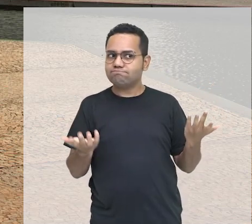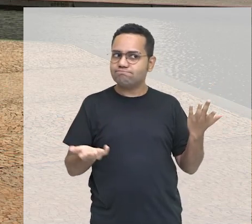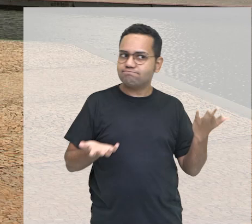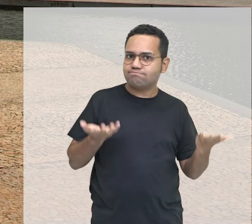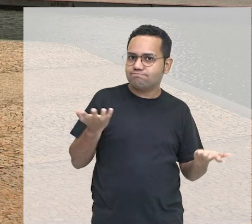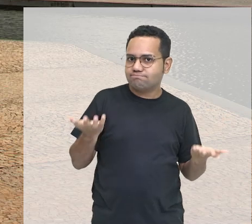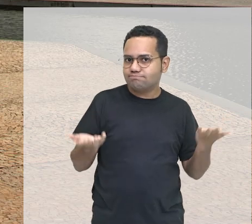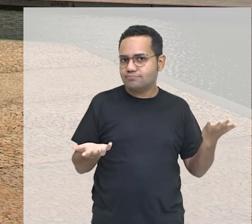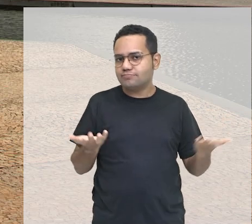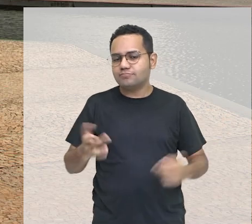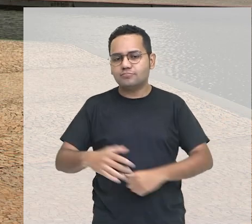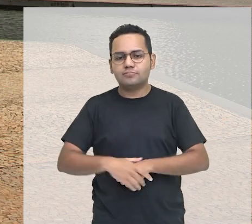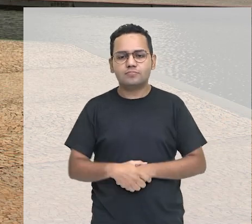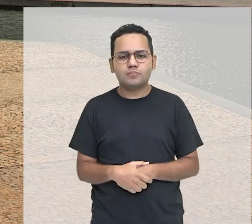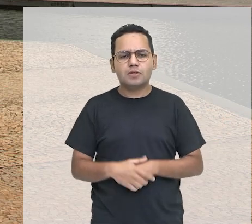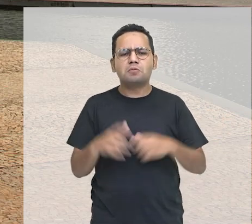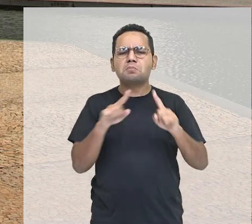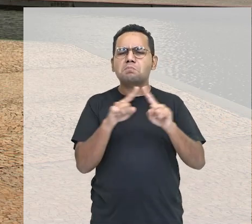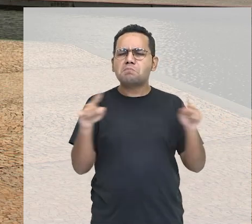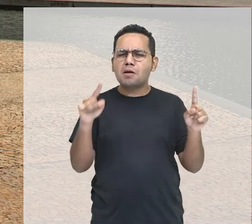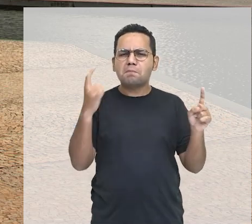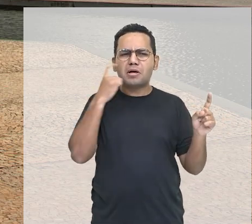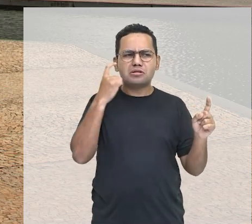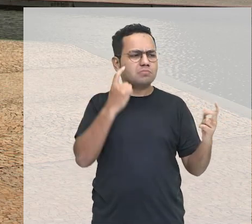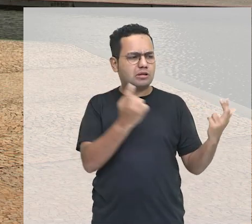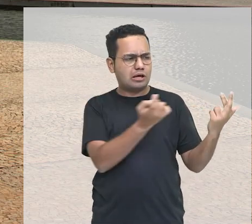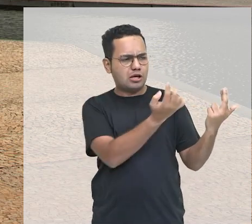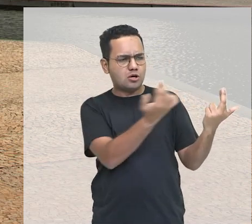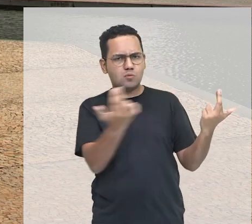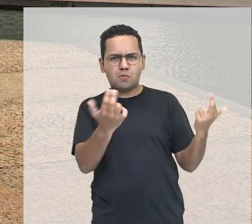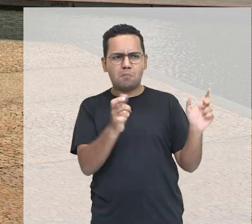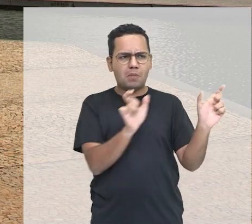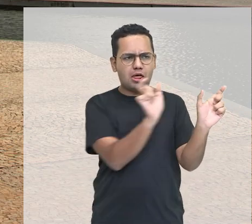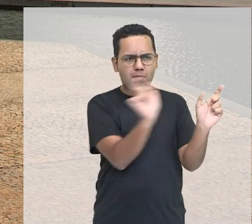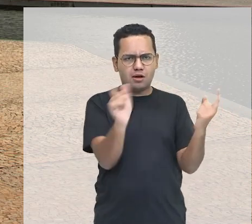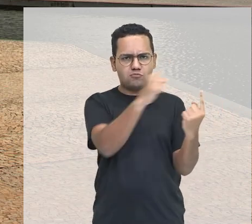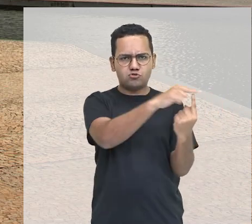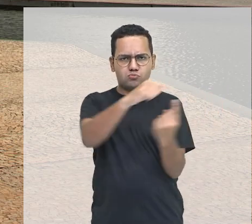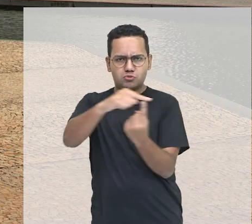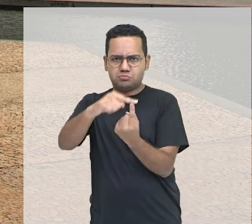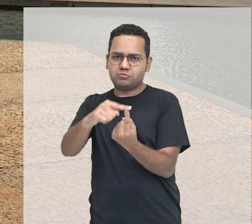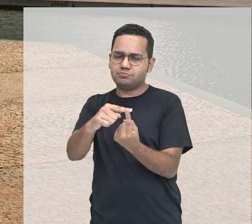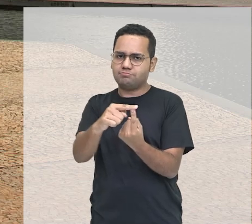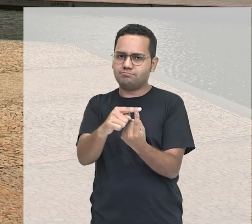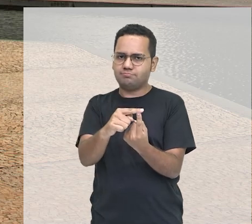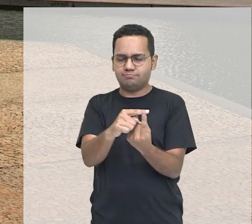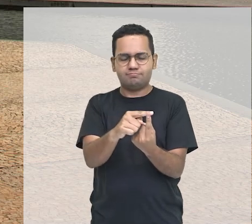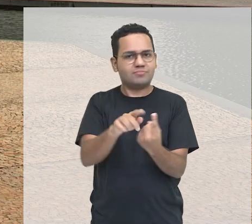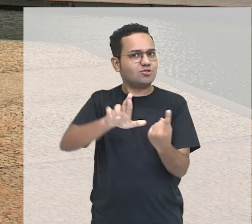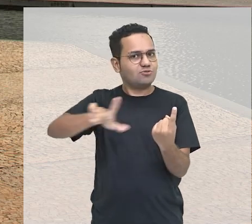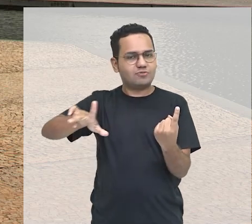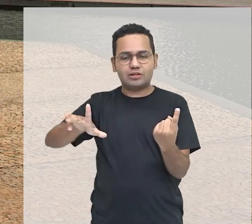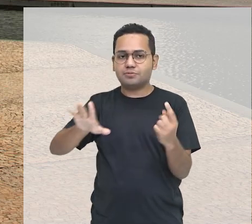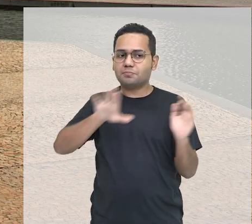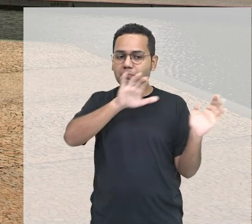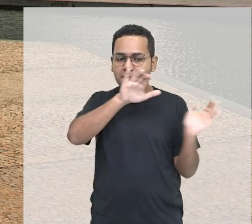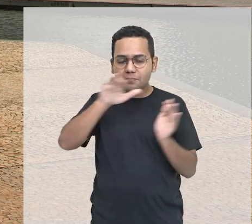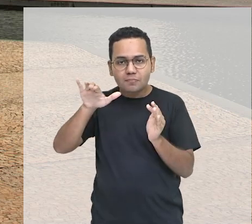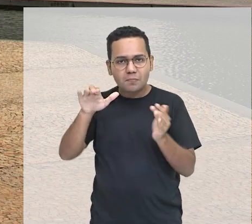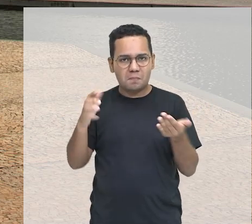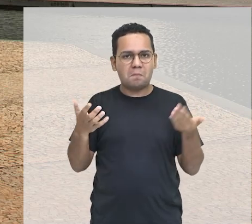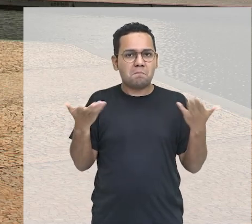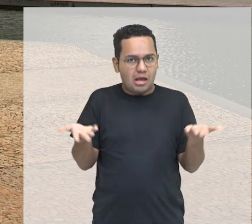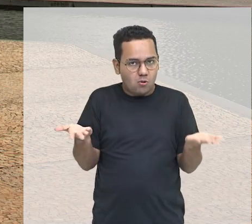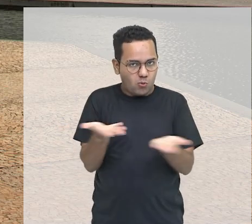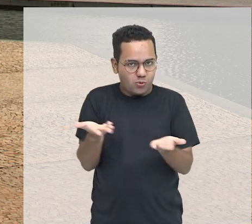gente trata como sendo a mesma coisa, não é isso? Mas agora nessa aula a gente vai ver detalhadamente cada um deles, o significado